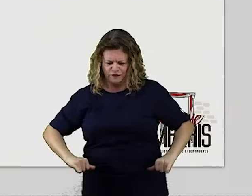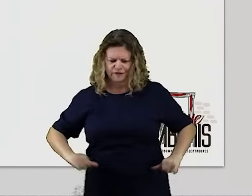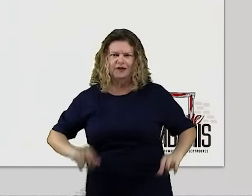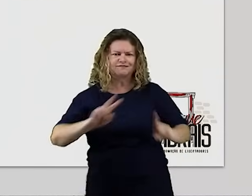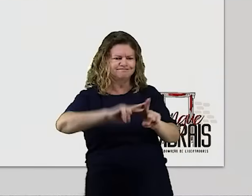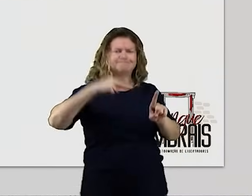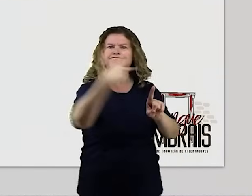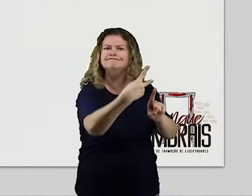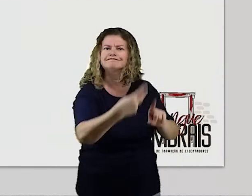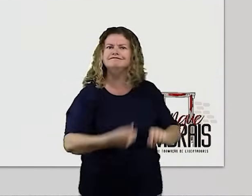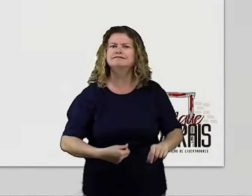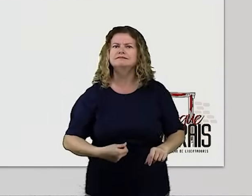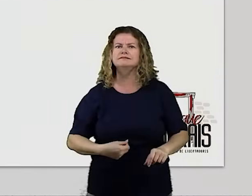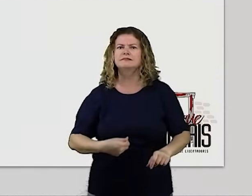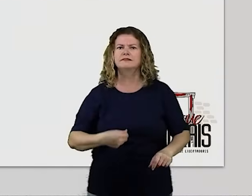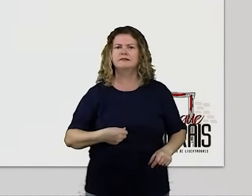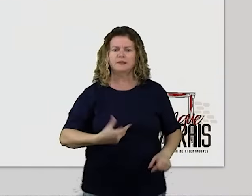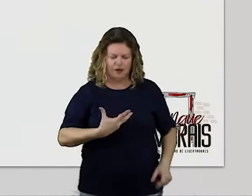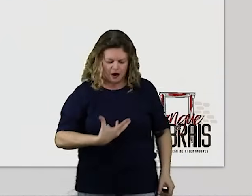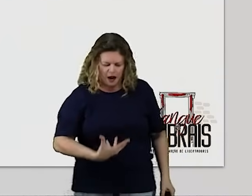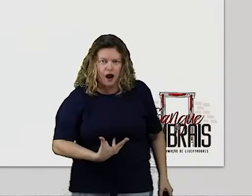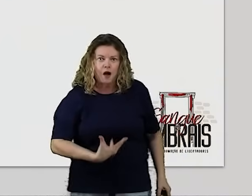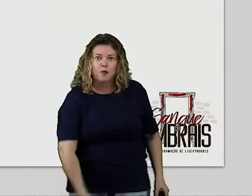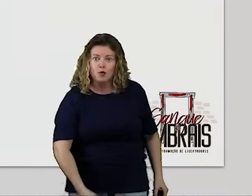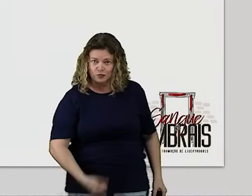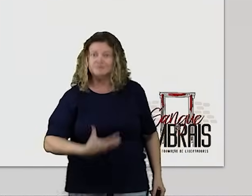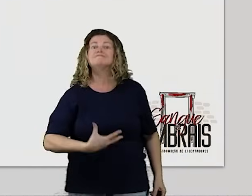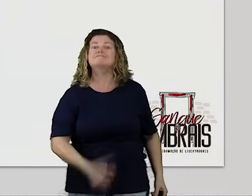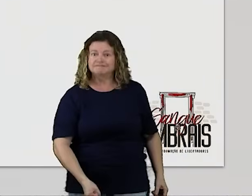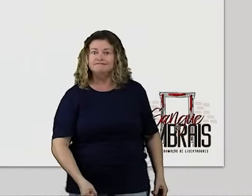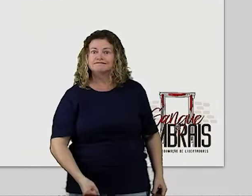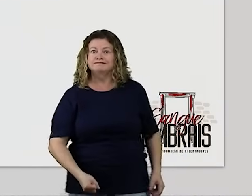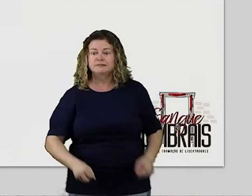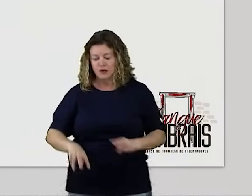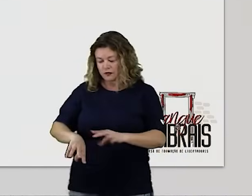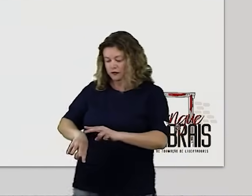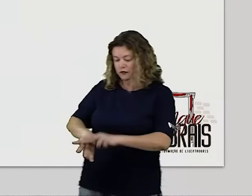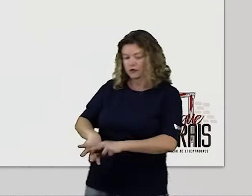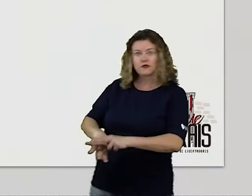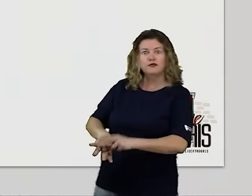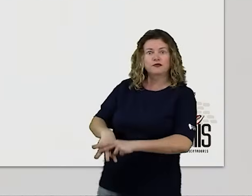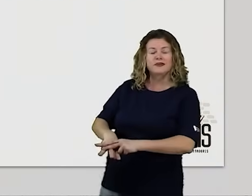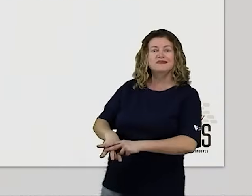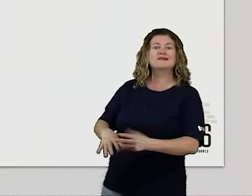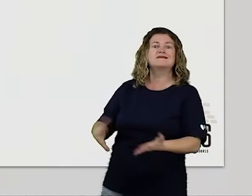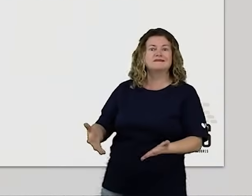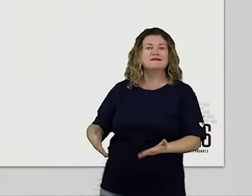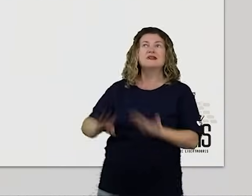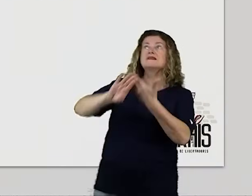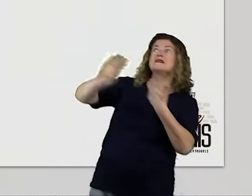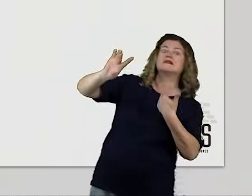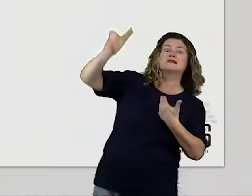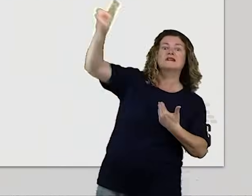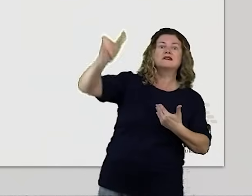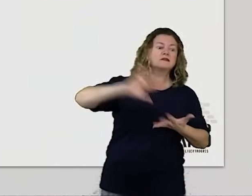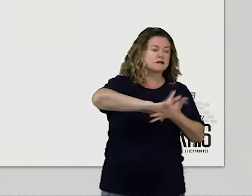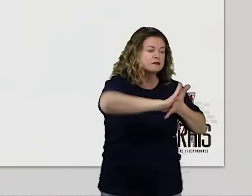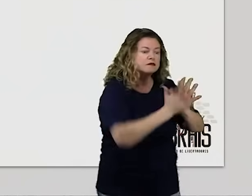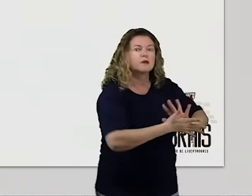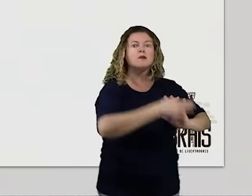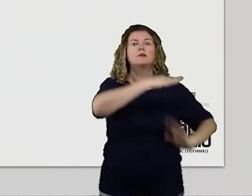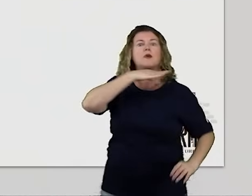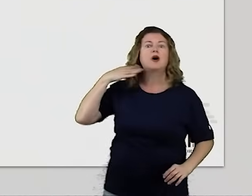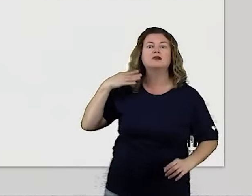filhos vivez precoce distanciamento de Deus destruição morte todo tipo de